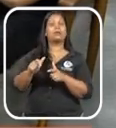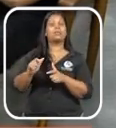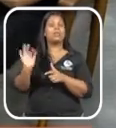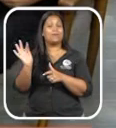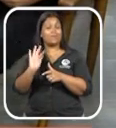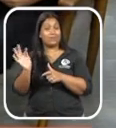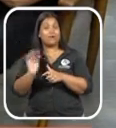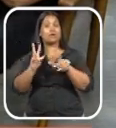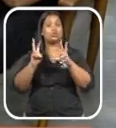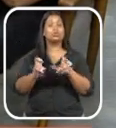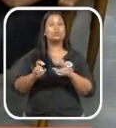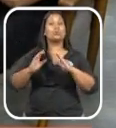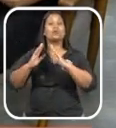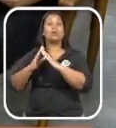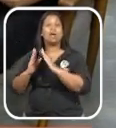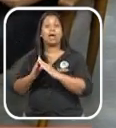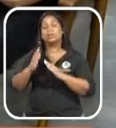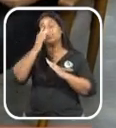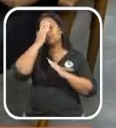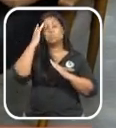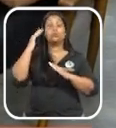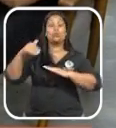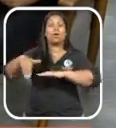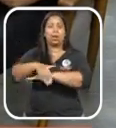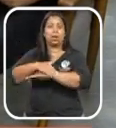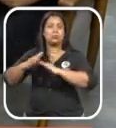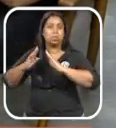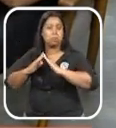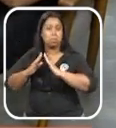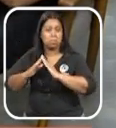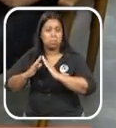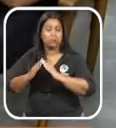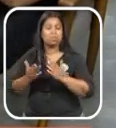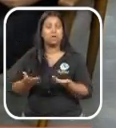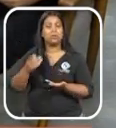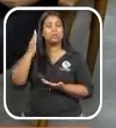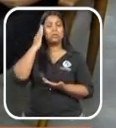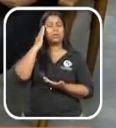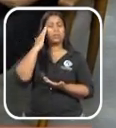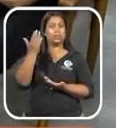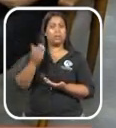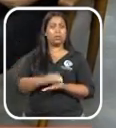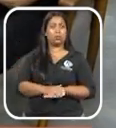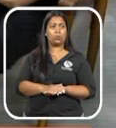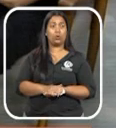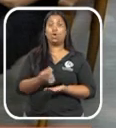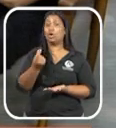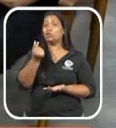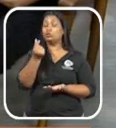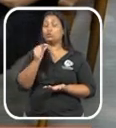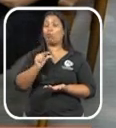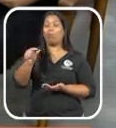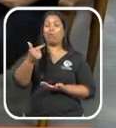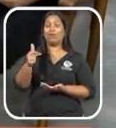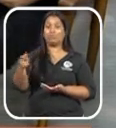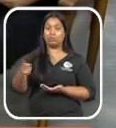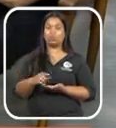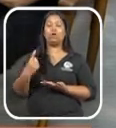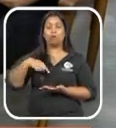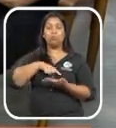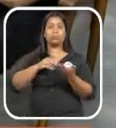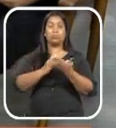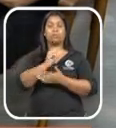rua. Perfeito. Que eles entenderam como muito isso. Não tinha previsão para esse programa. Nós aprovamos aqui. Reformas